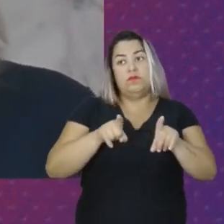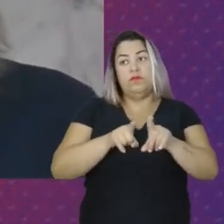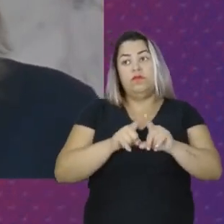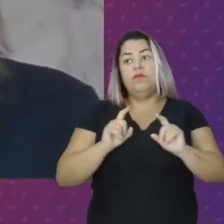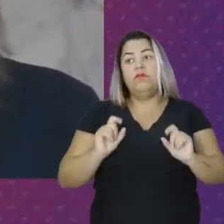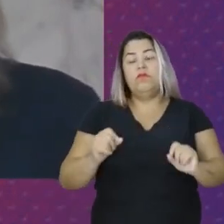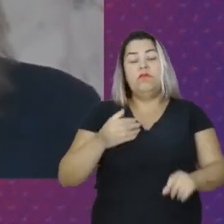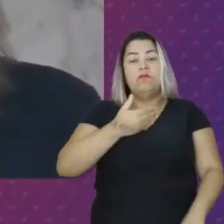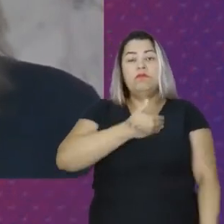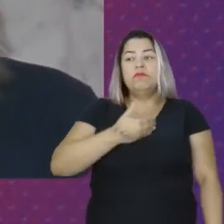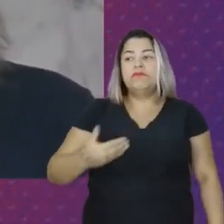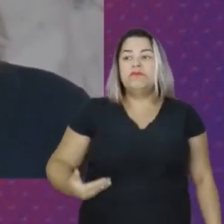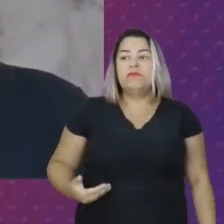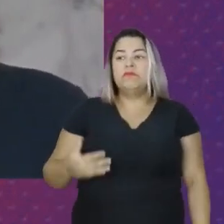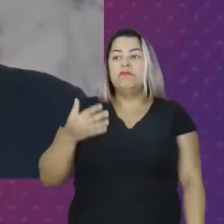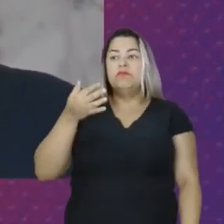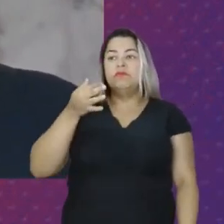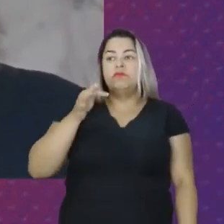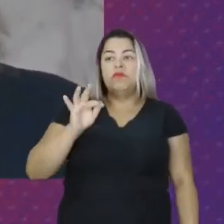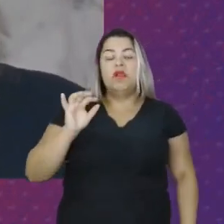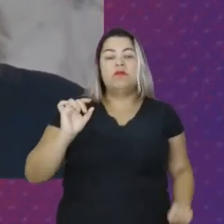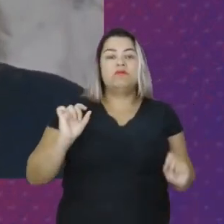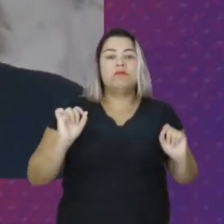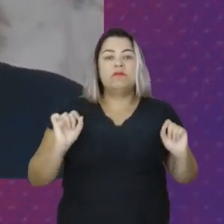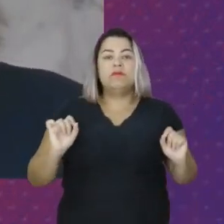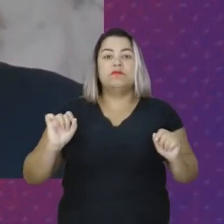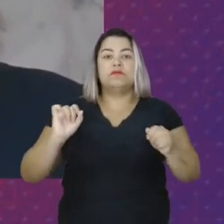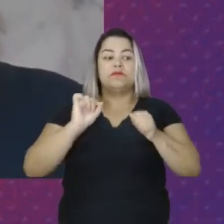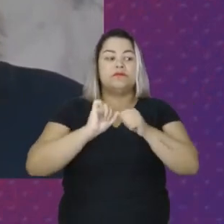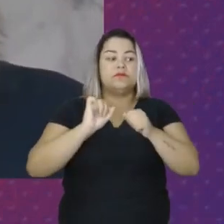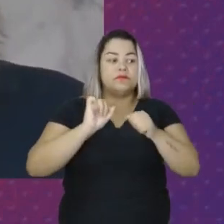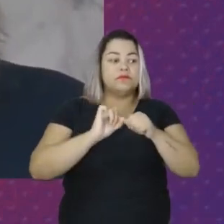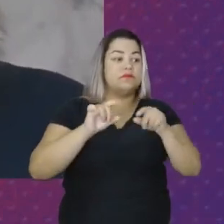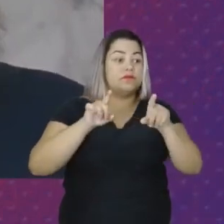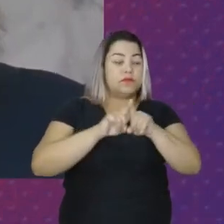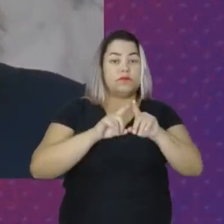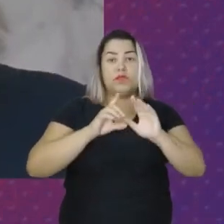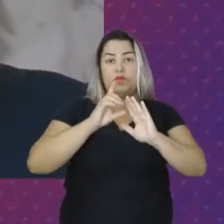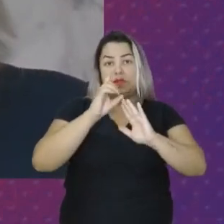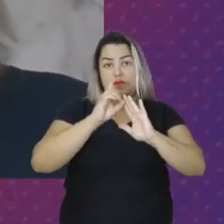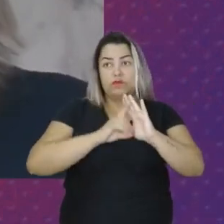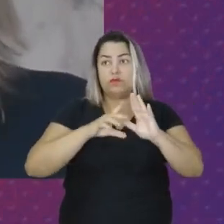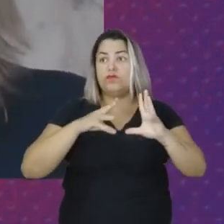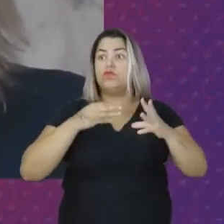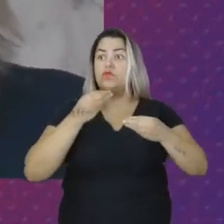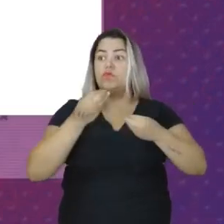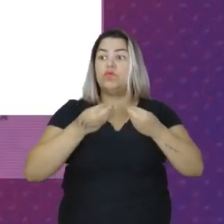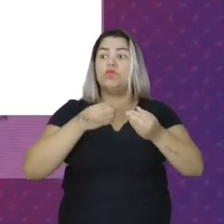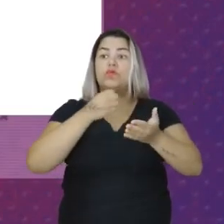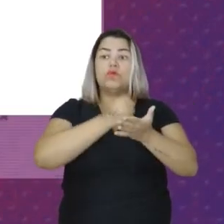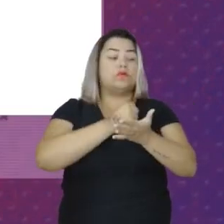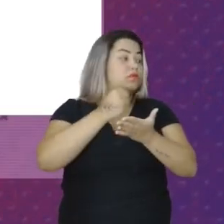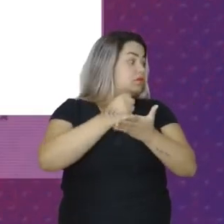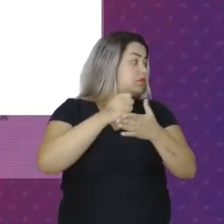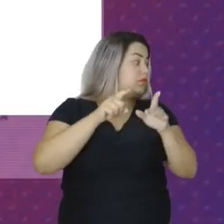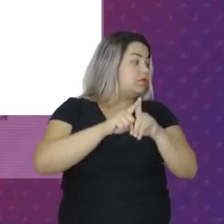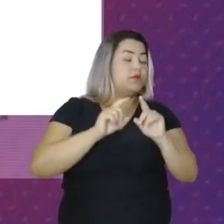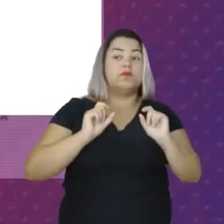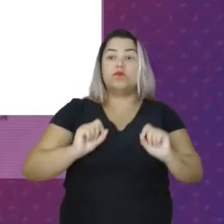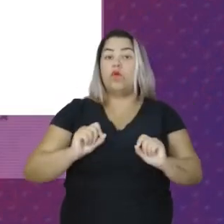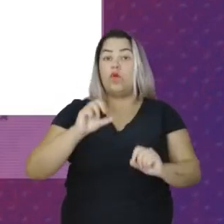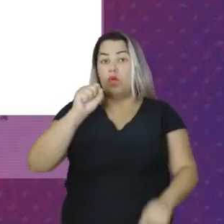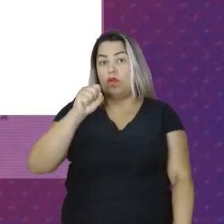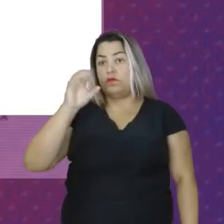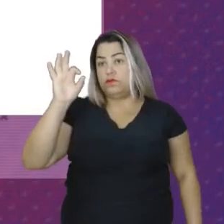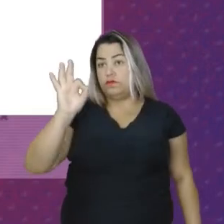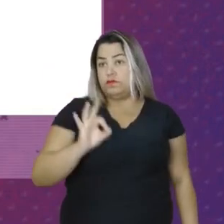o governo federal fez o decreto de contratação de, no mínimo,